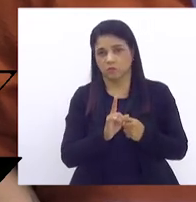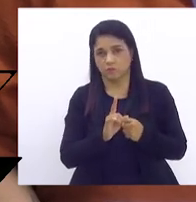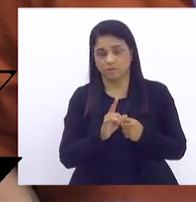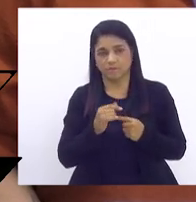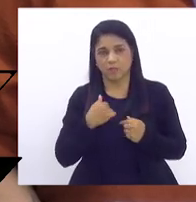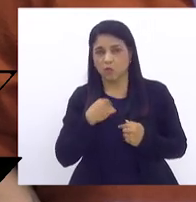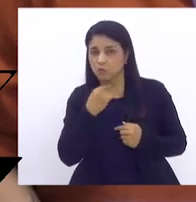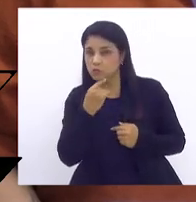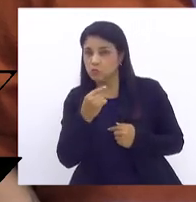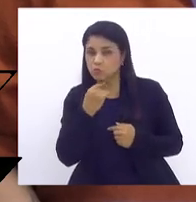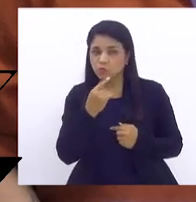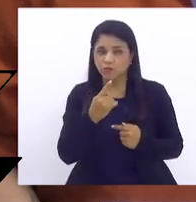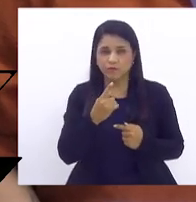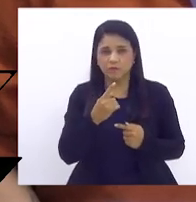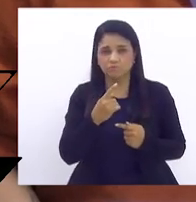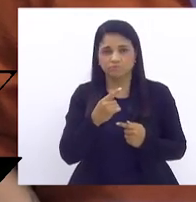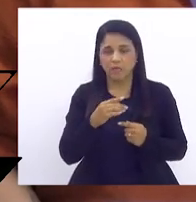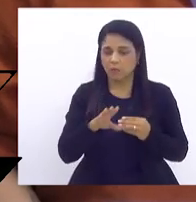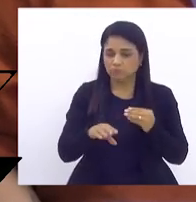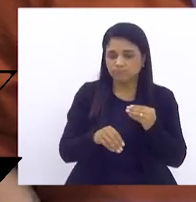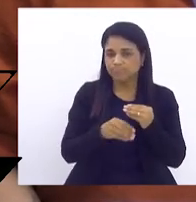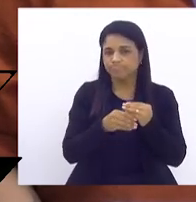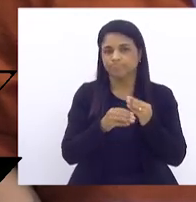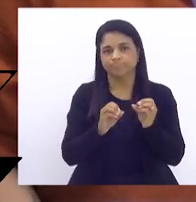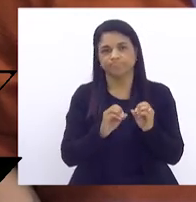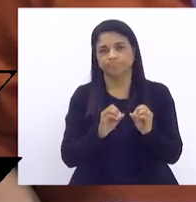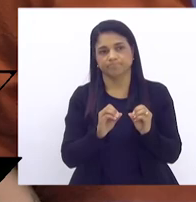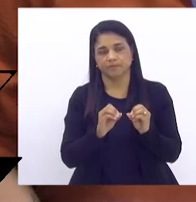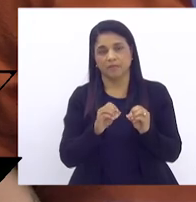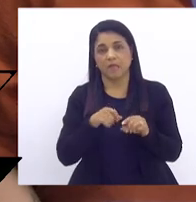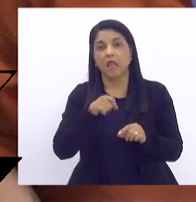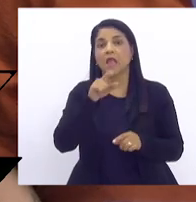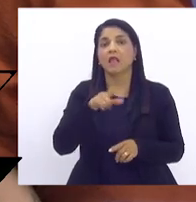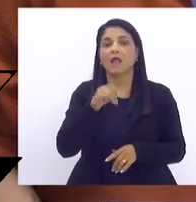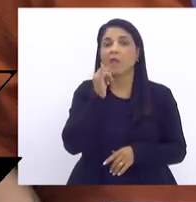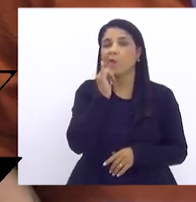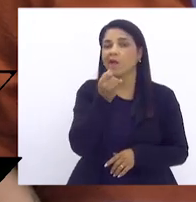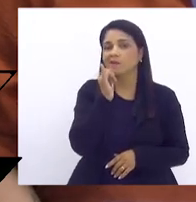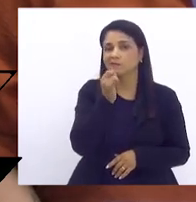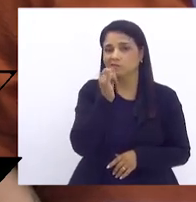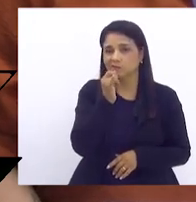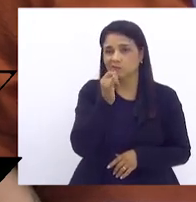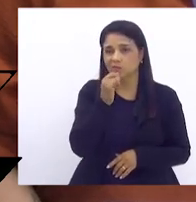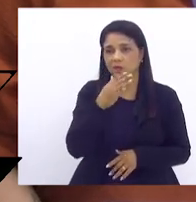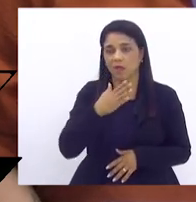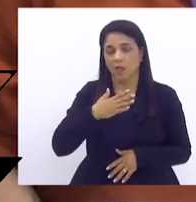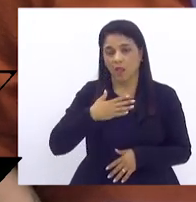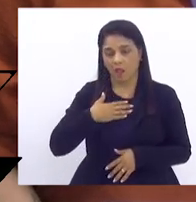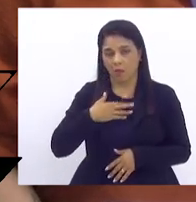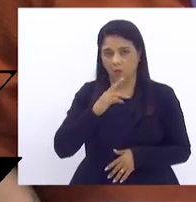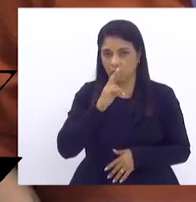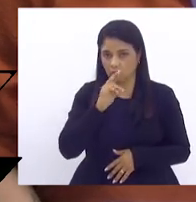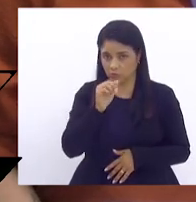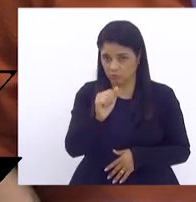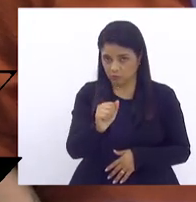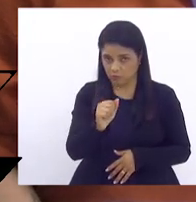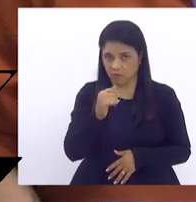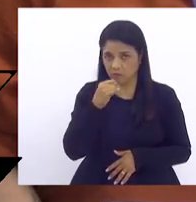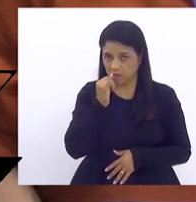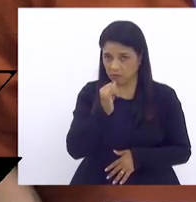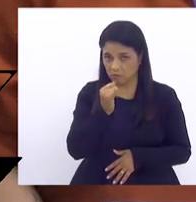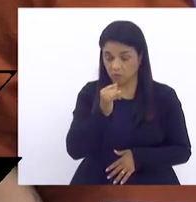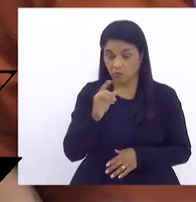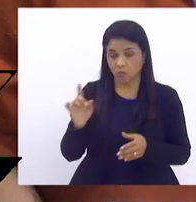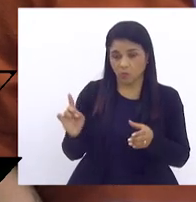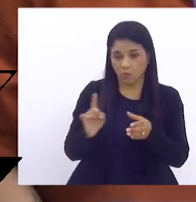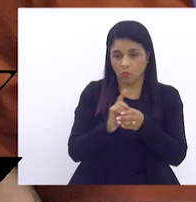com essa dúvida, não cheguei a apresentar uma emenda. Então, quem é o relator? É o Sou eu o relator e o deputado o autor é o